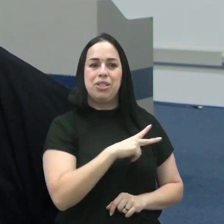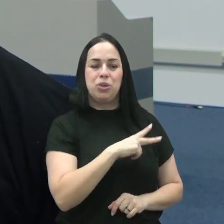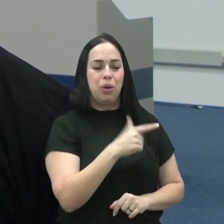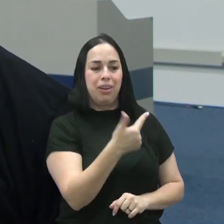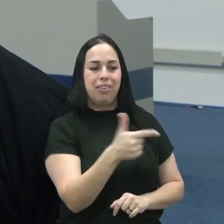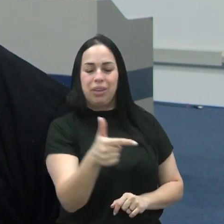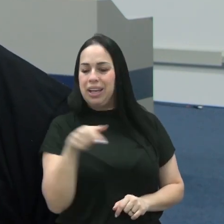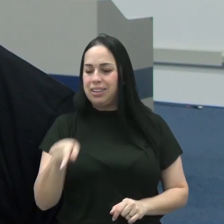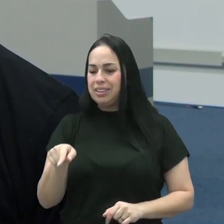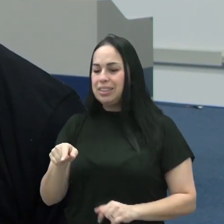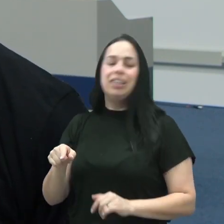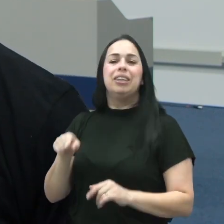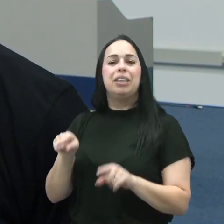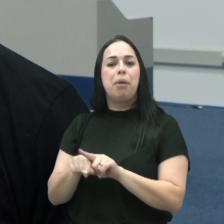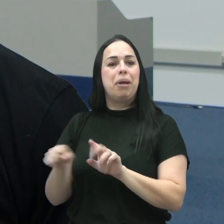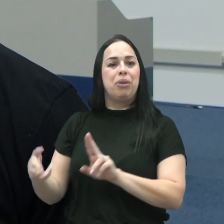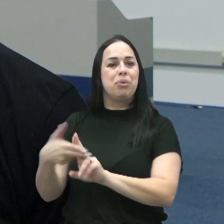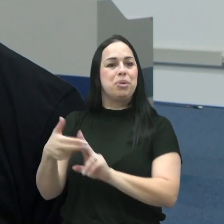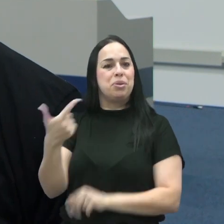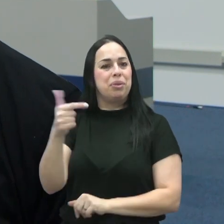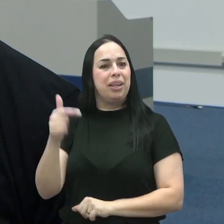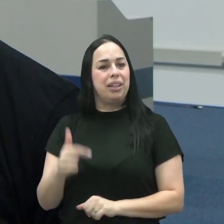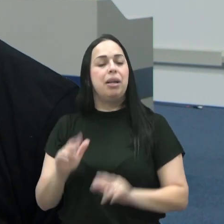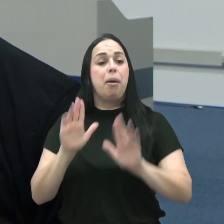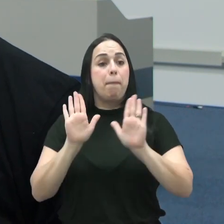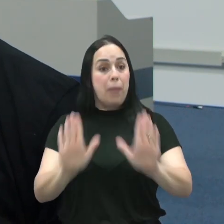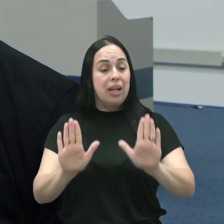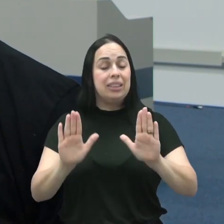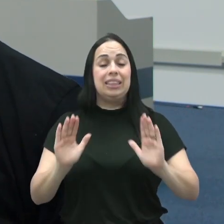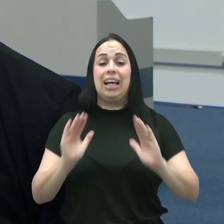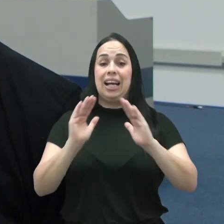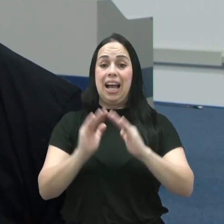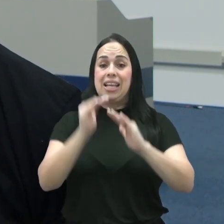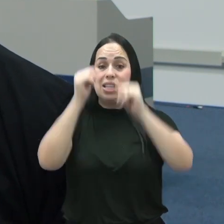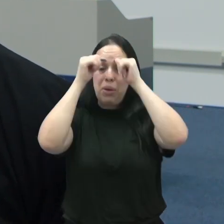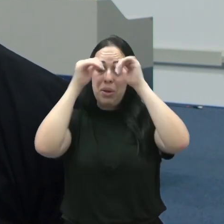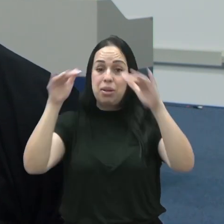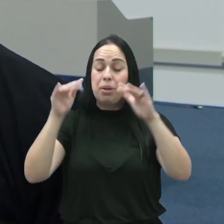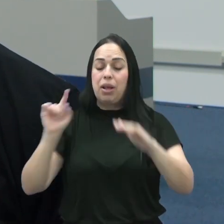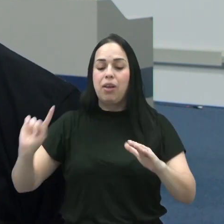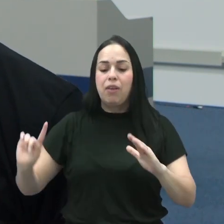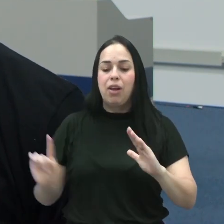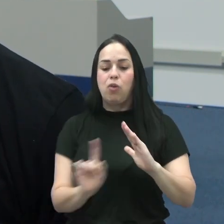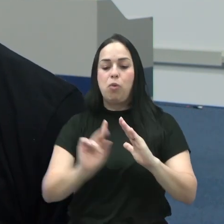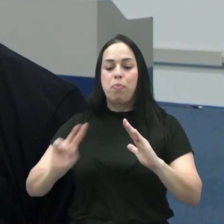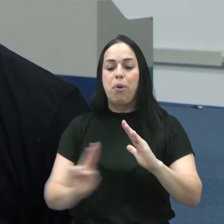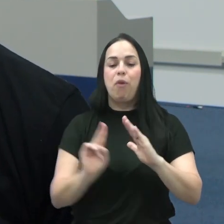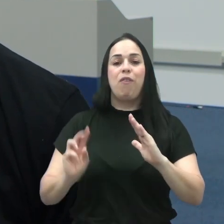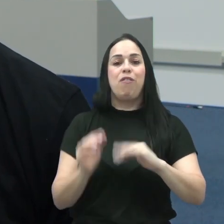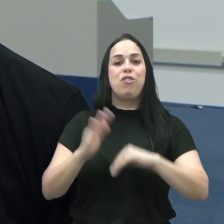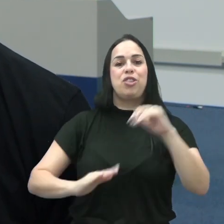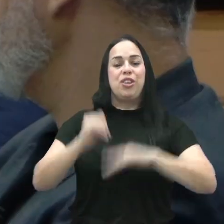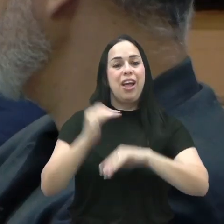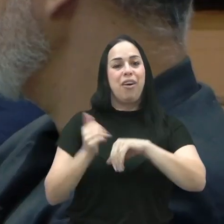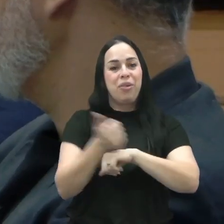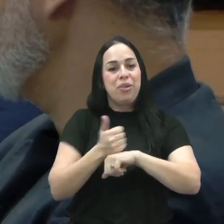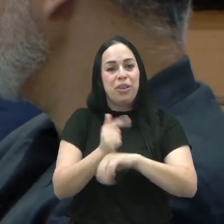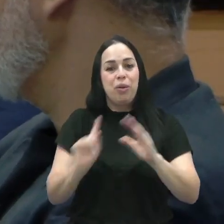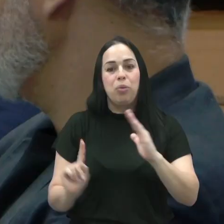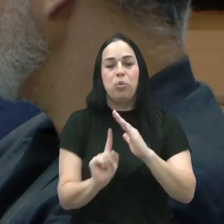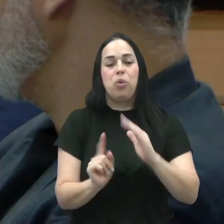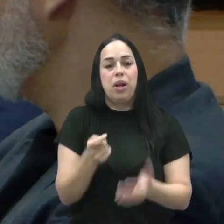tem também no serviço público. Então, a Casa do Autista ela vem para concentrar esses profissionais em um único só lugar.